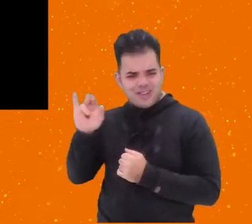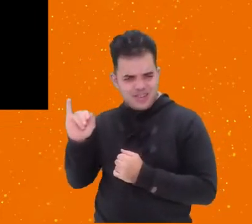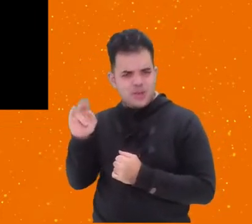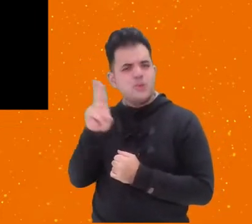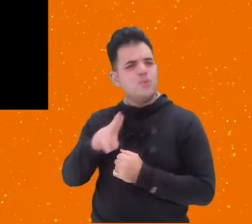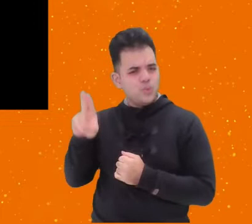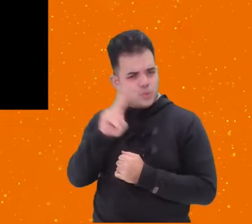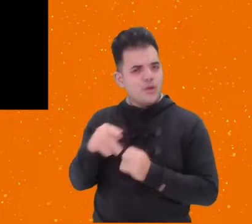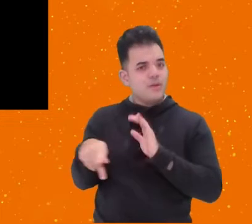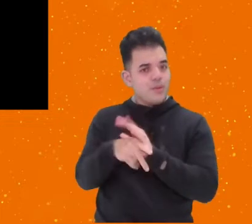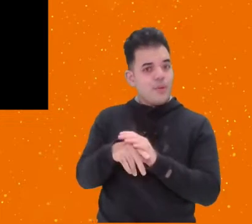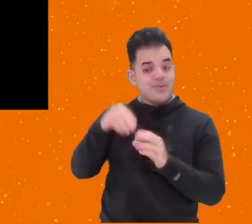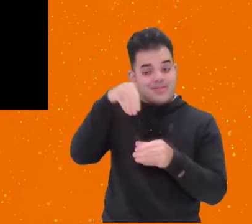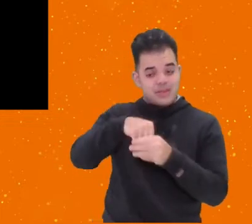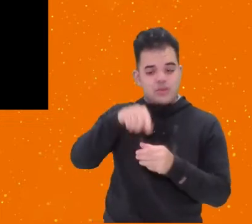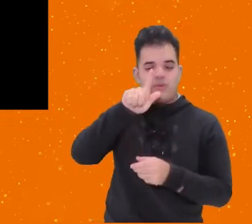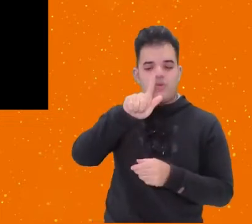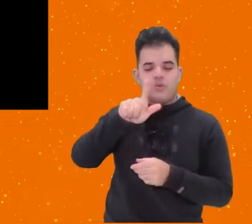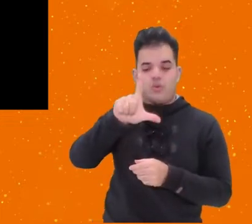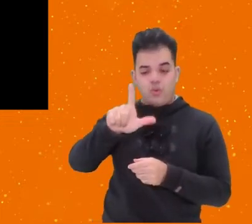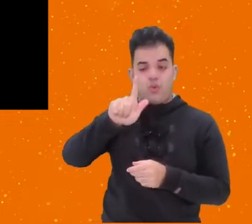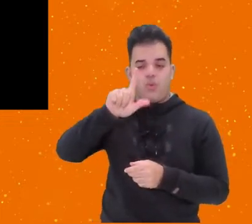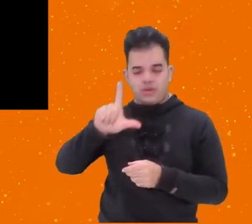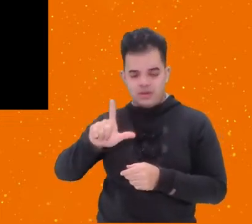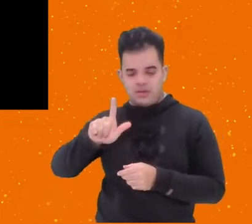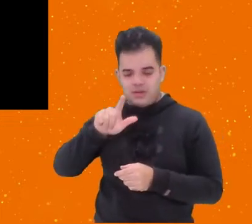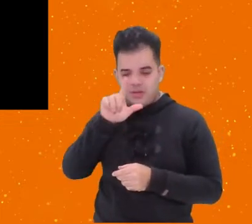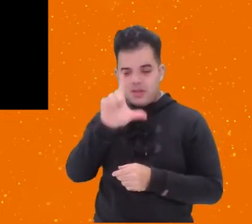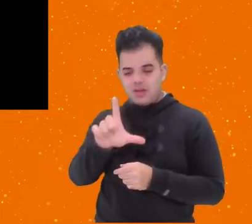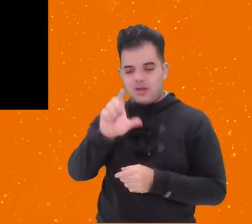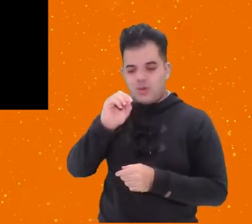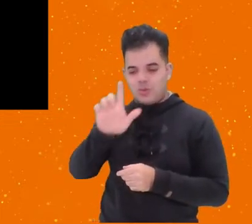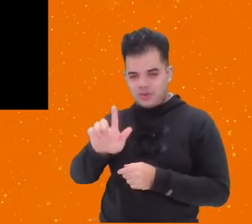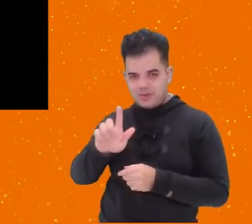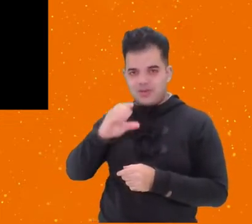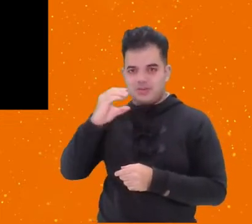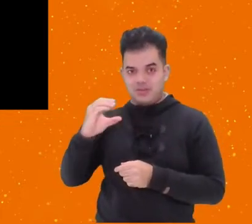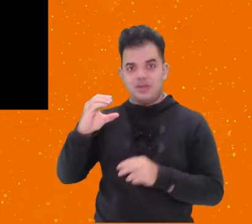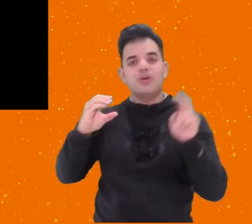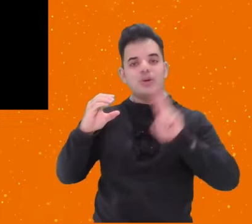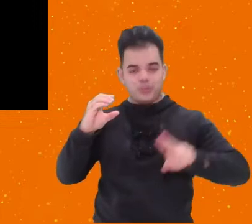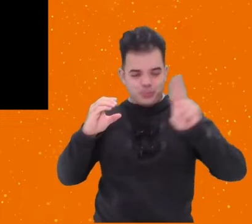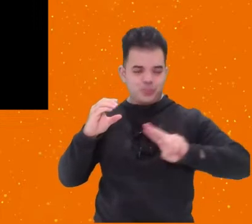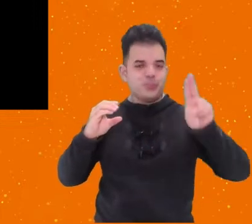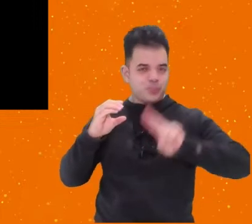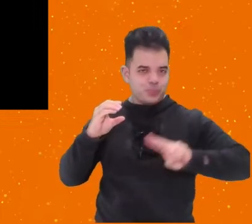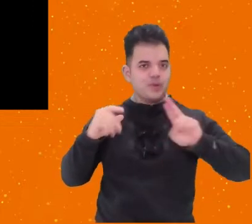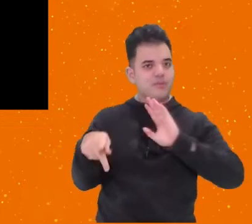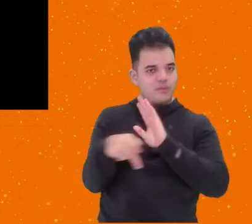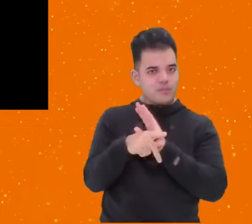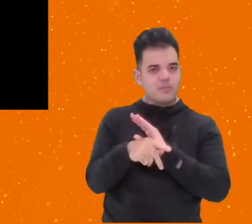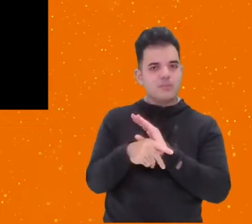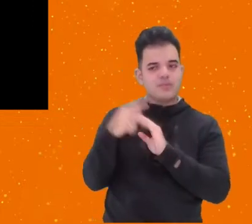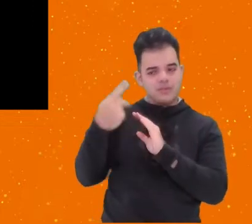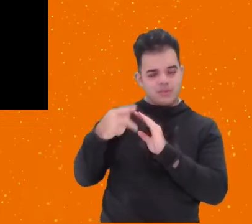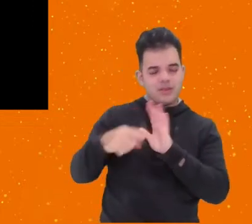usado log C, né? Então, outros fabricantes como a Sony, a Canon, enfim, tem outros, a Arri escolheu justamente a curva que vem do próprio